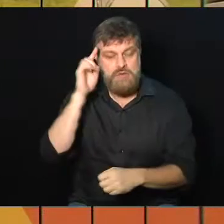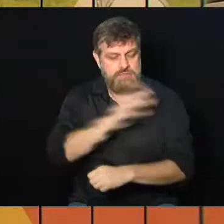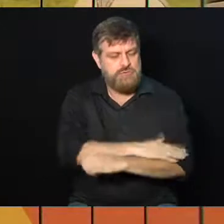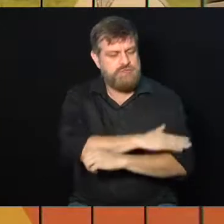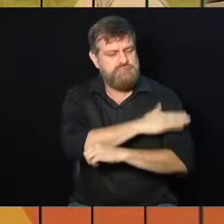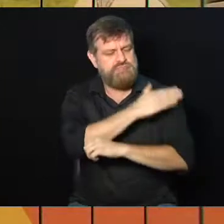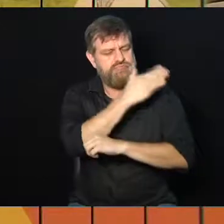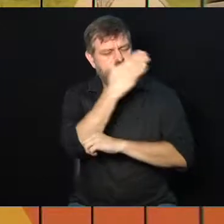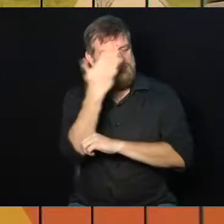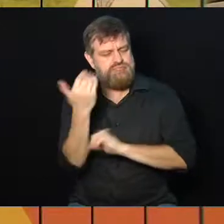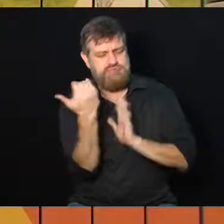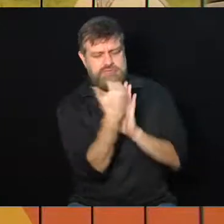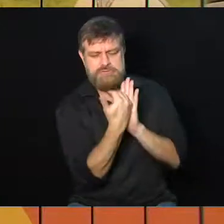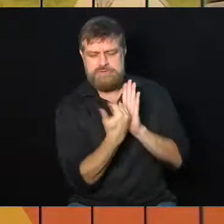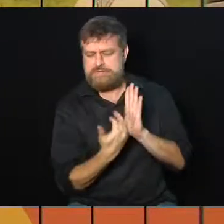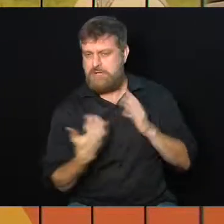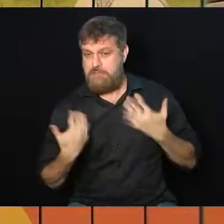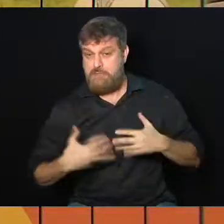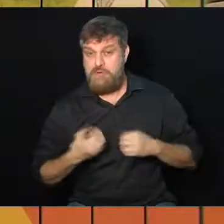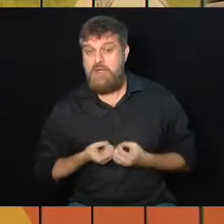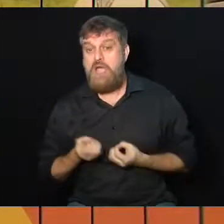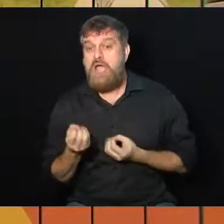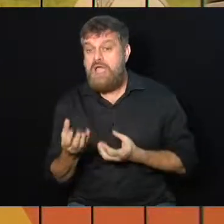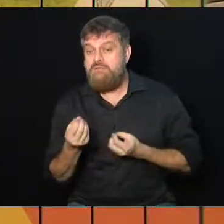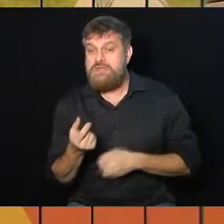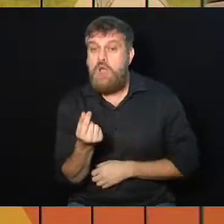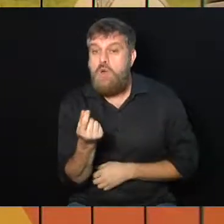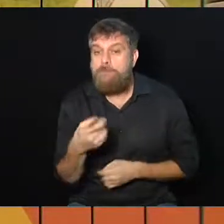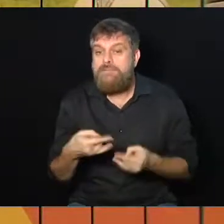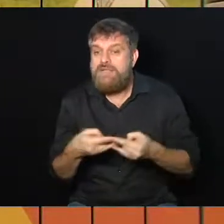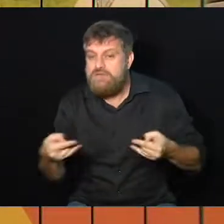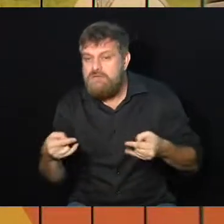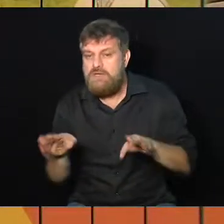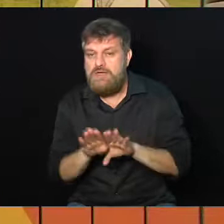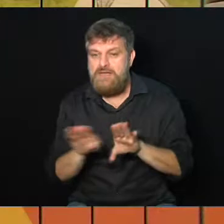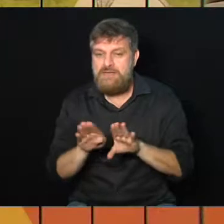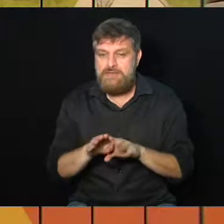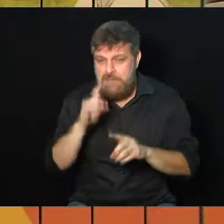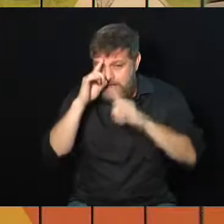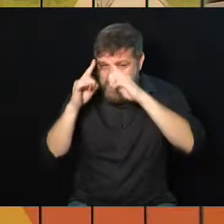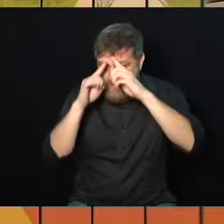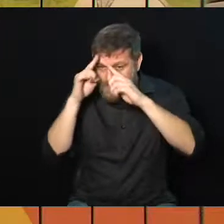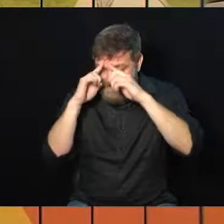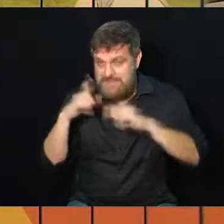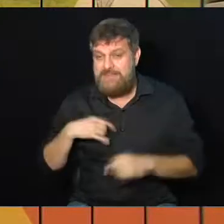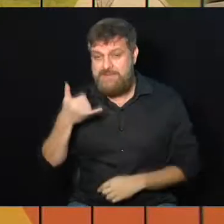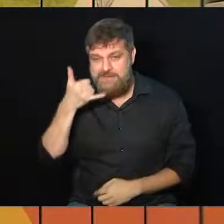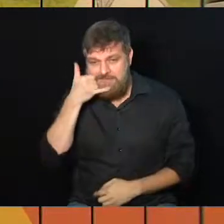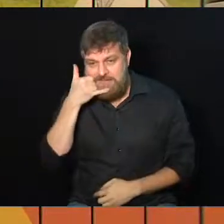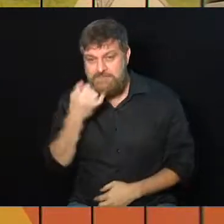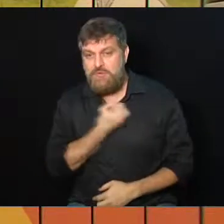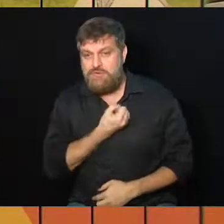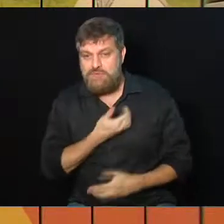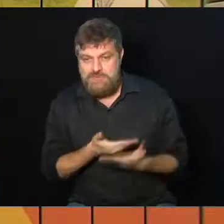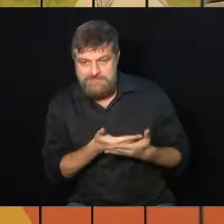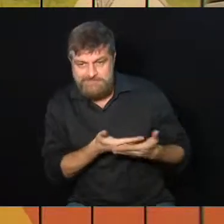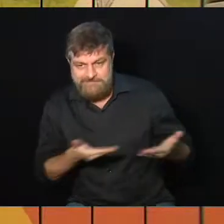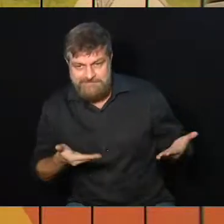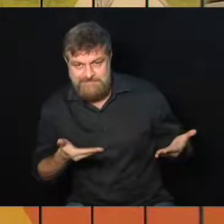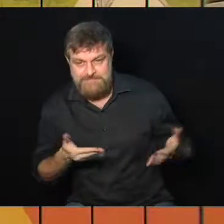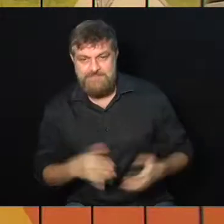de programação. Informações sobre o preço do convite e outras dúvidas no telefone 19 DDD